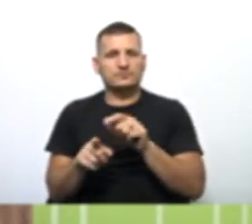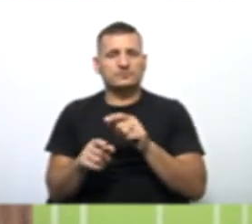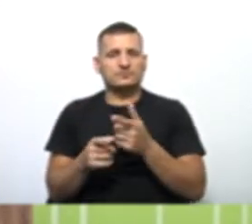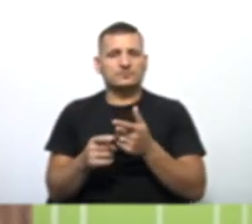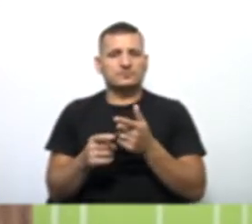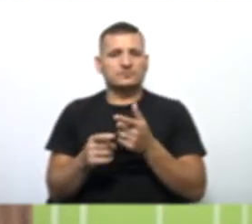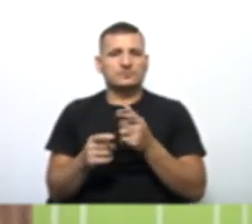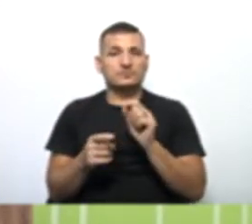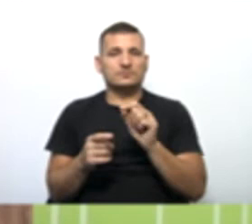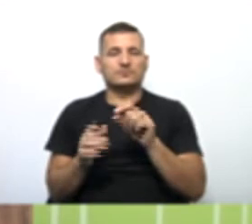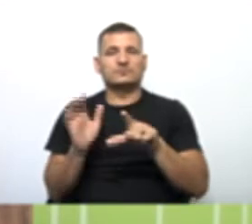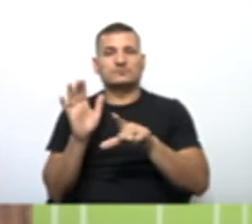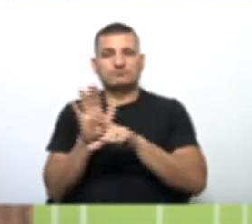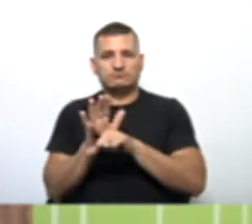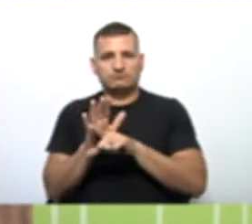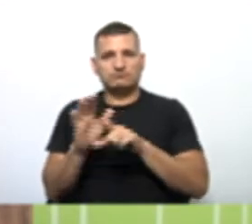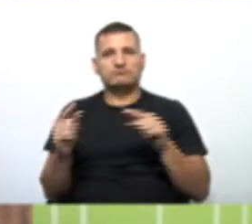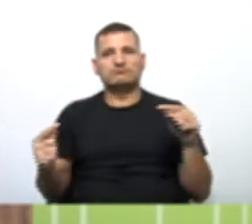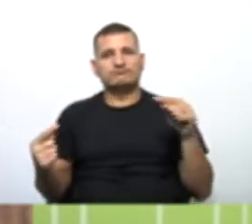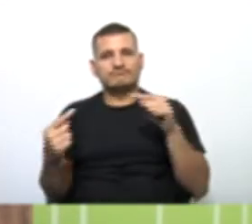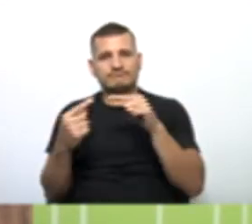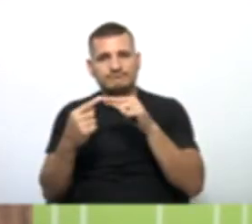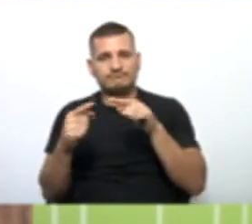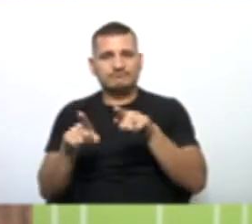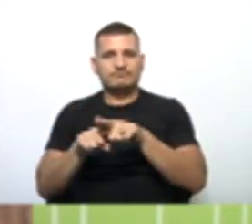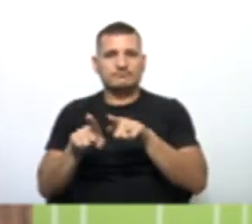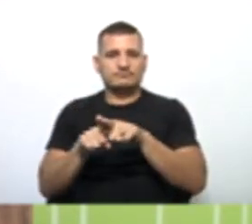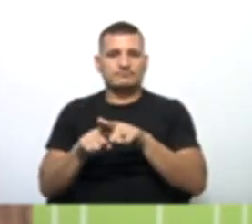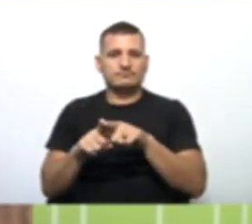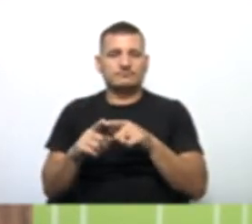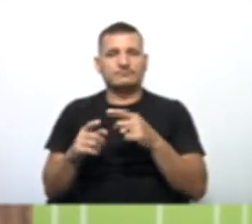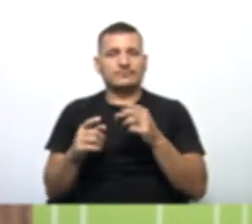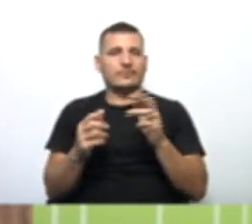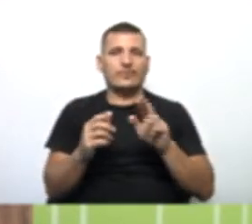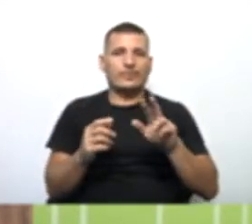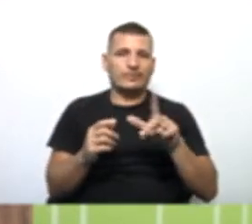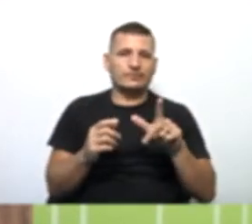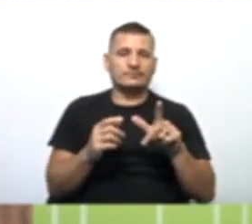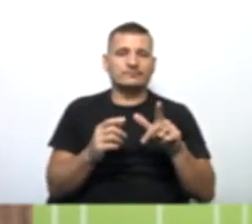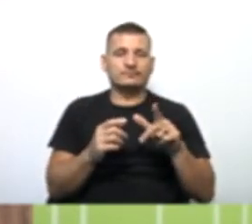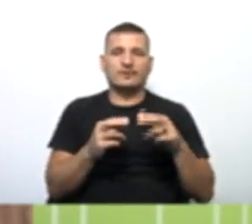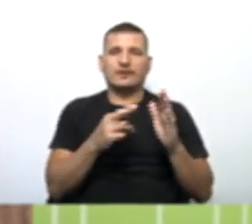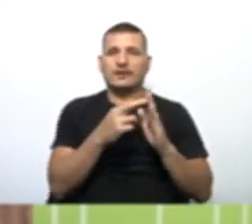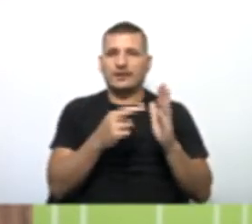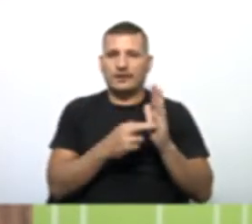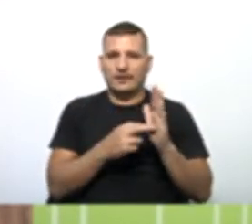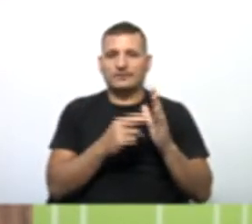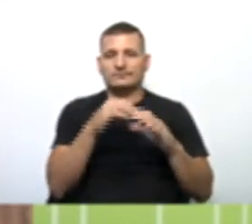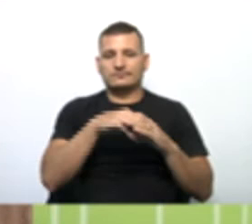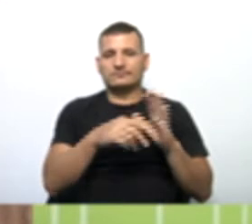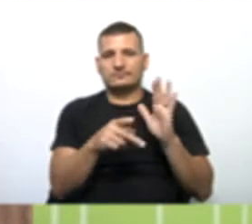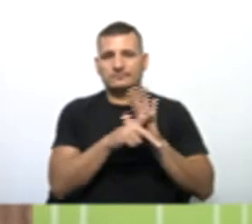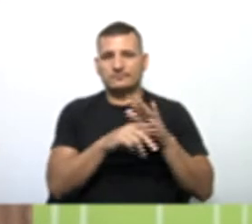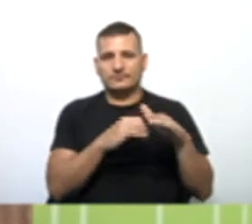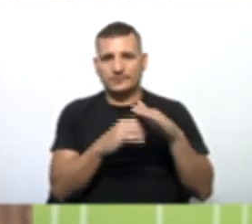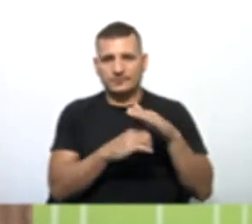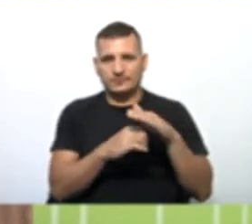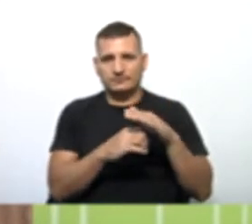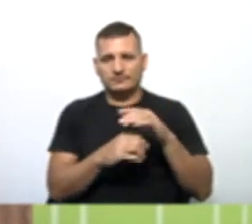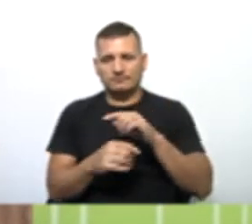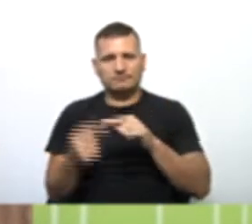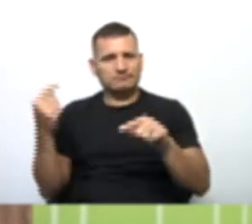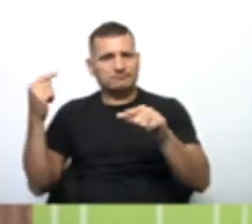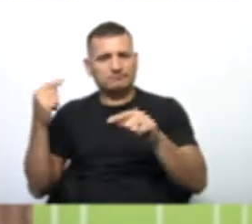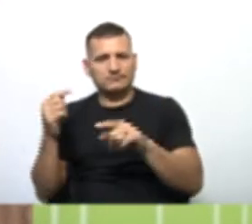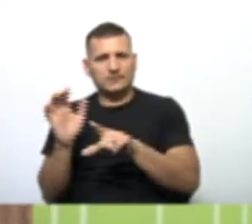da legislação. Então, não adianta você fazer uma regra interna que é ilegal, né? Então, são alguns dos elementos que